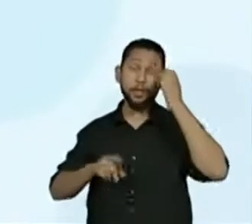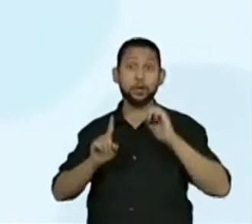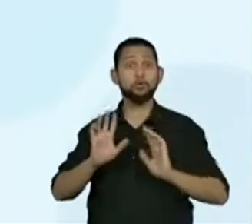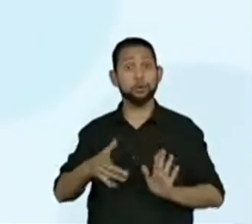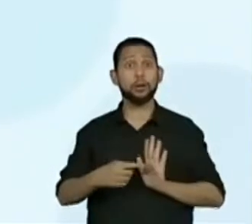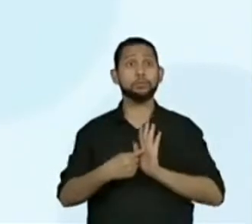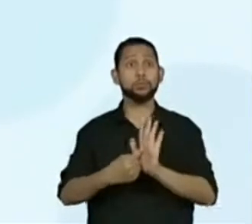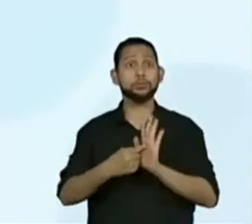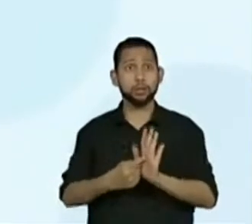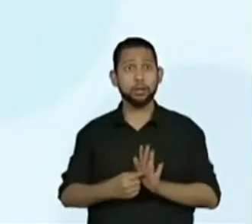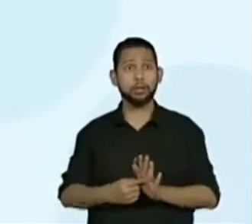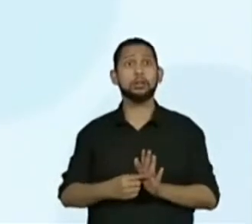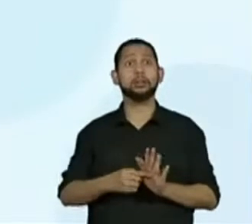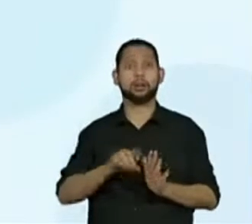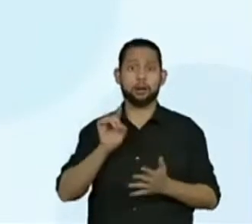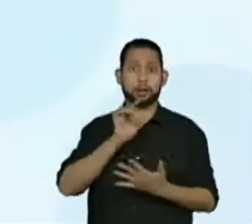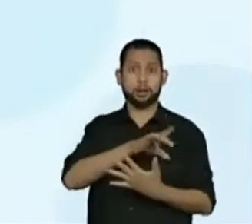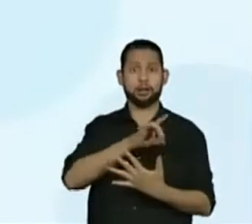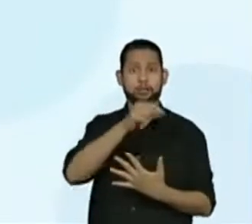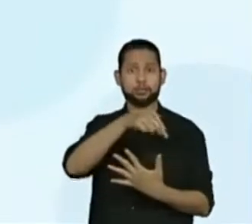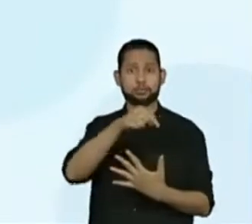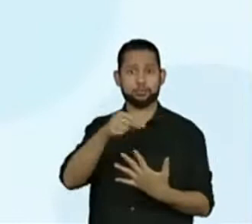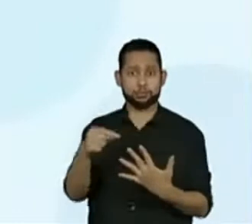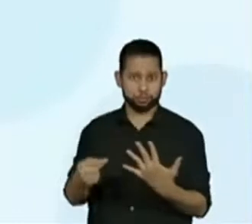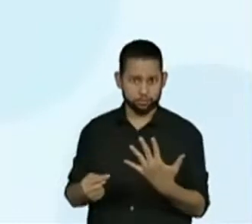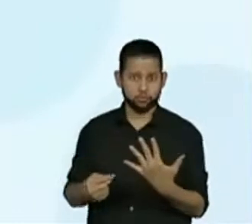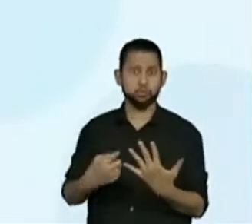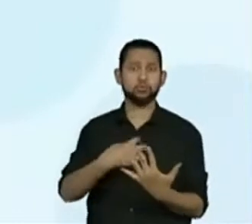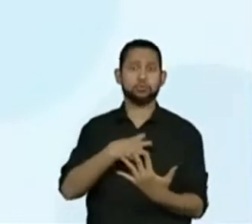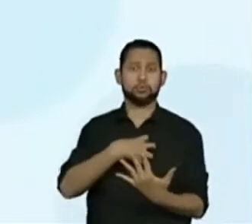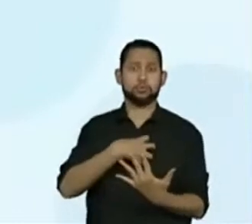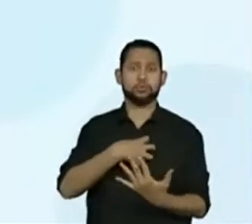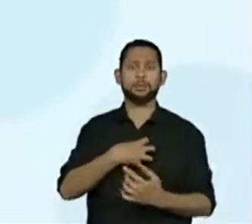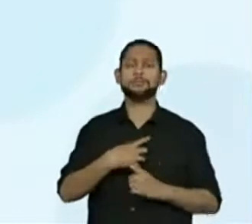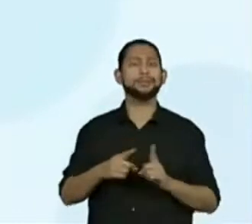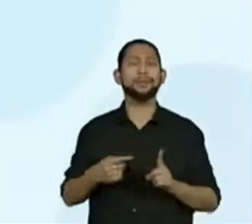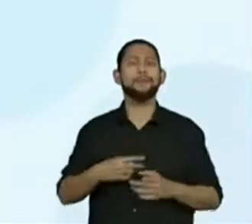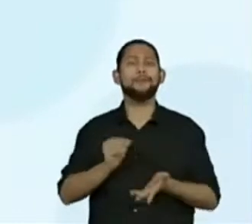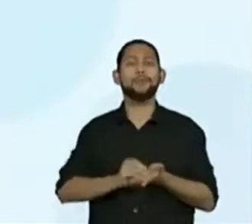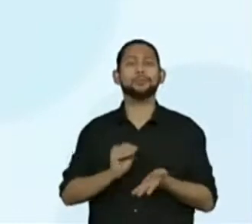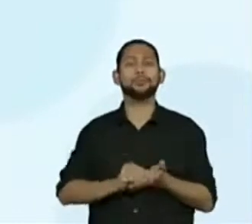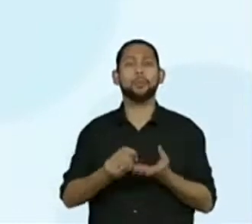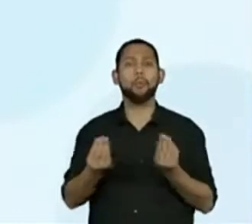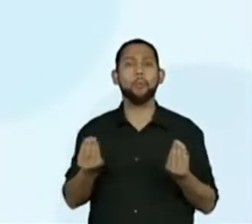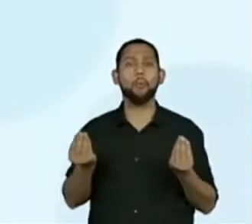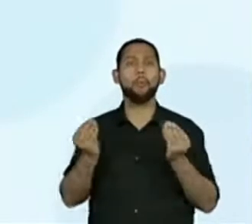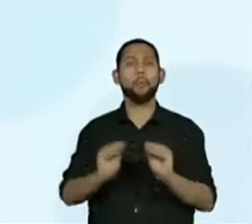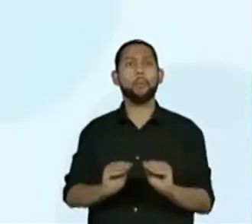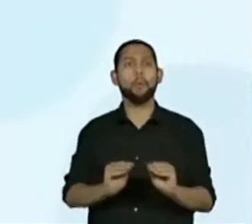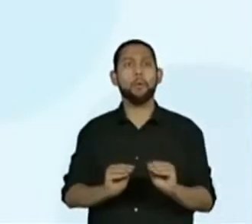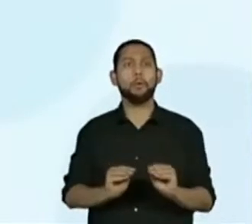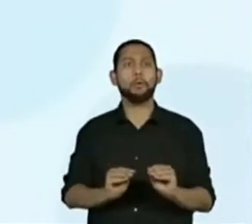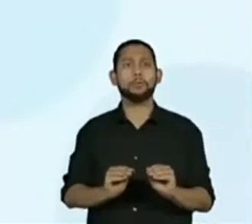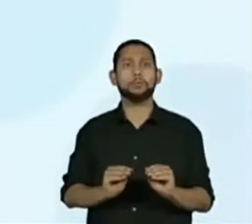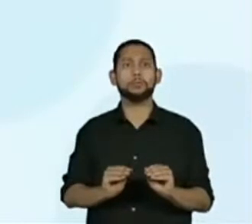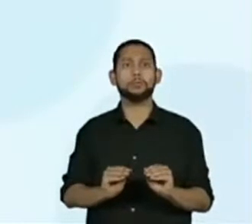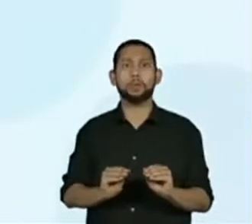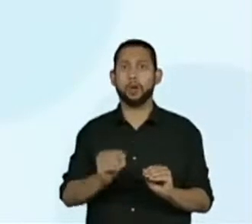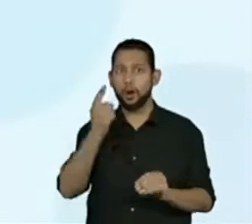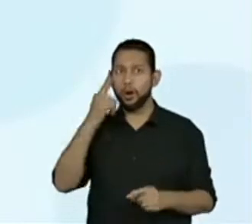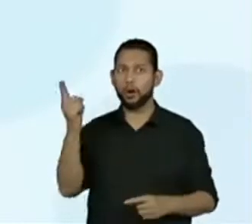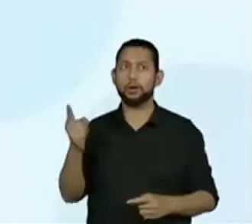já apresentei o que cada um vai fazer os formatos sim mas não coloquei Esses são os